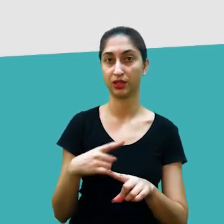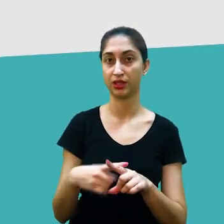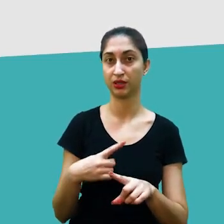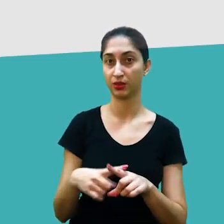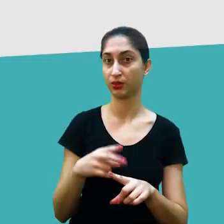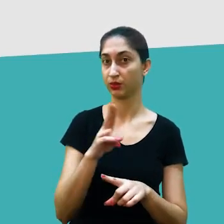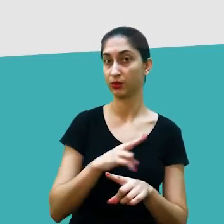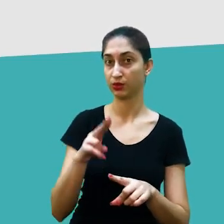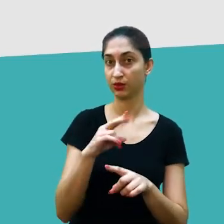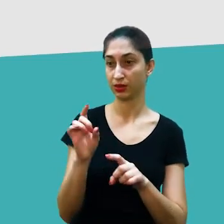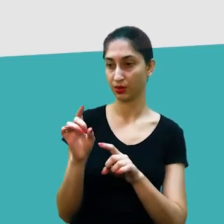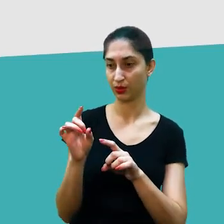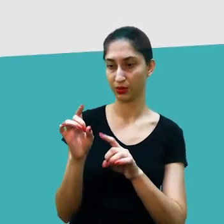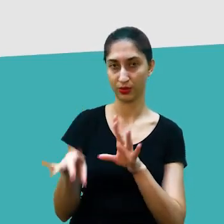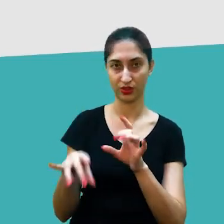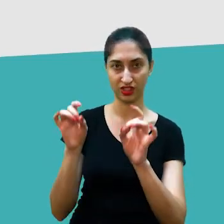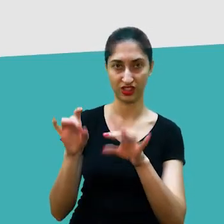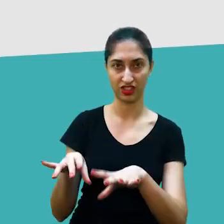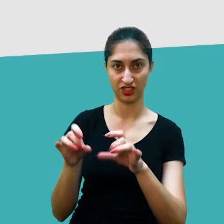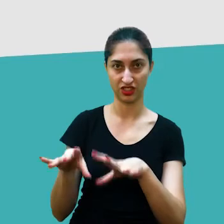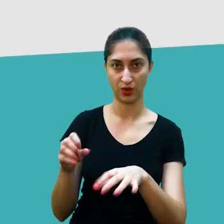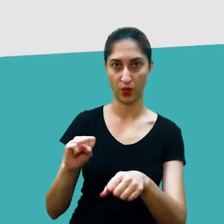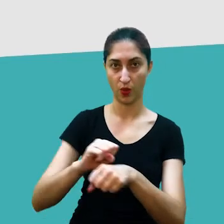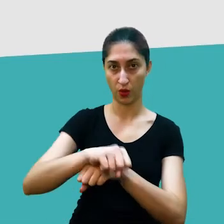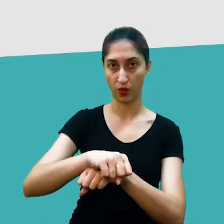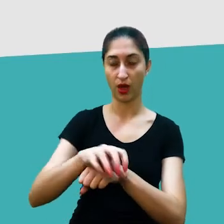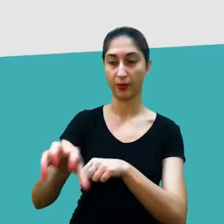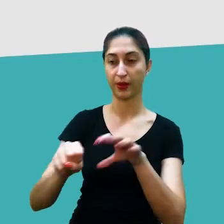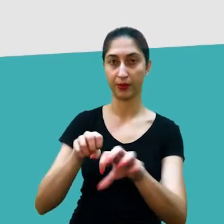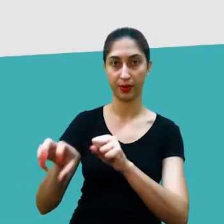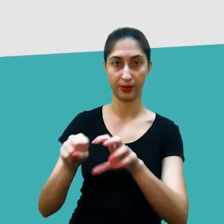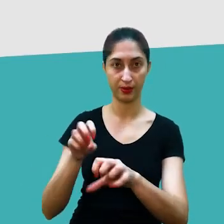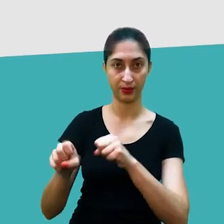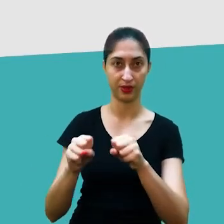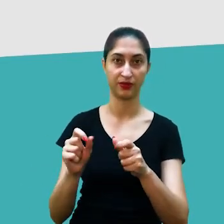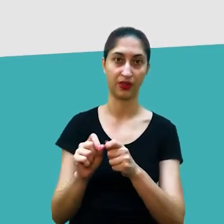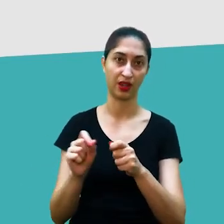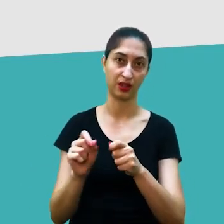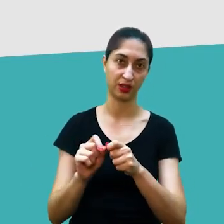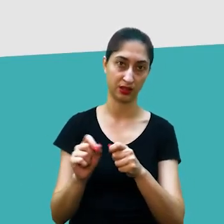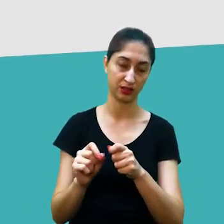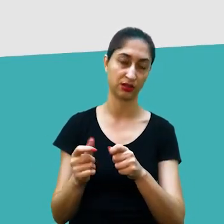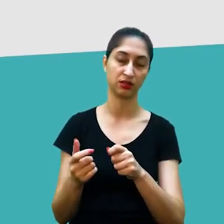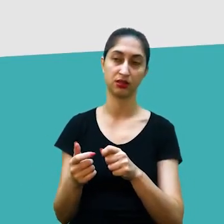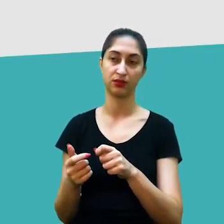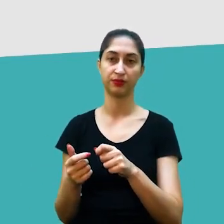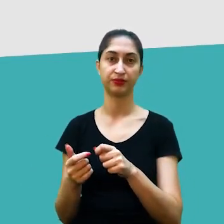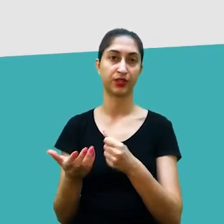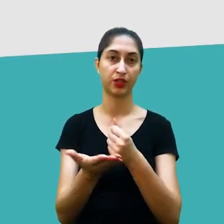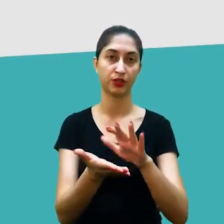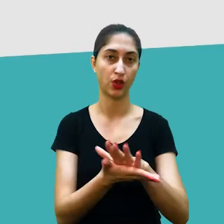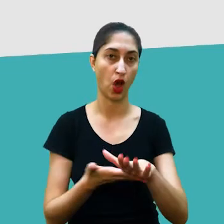chamam de recouro, né, que é um couro reconstituído e que podem ter milhões de possibilidades de solas,